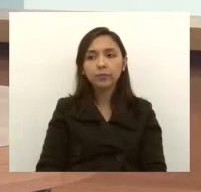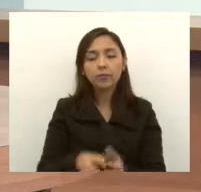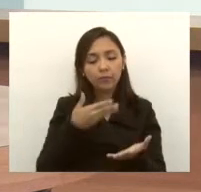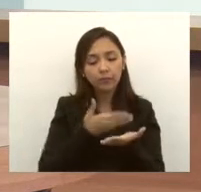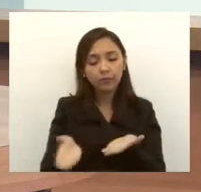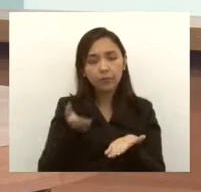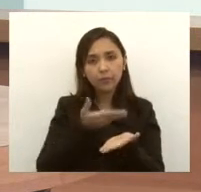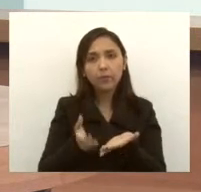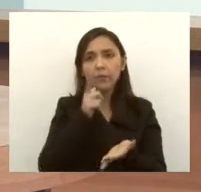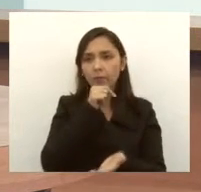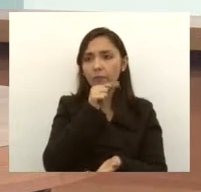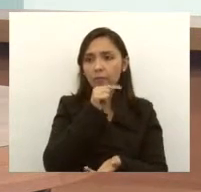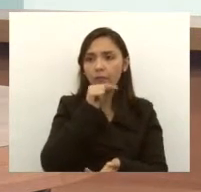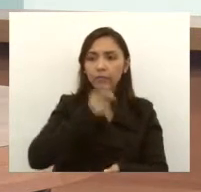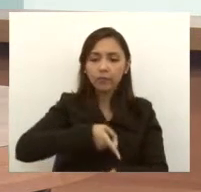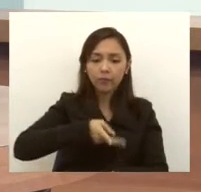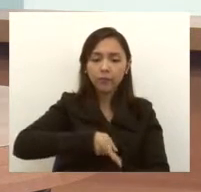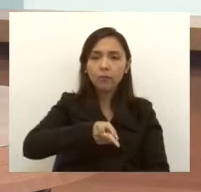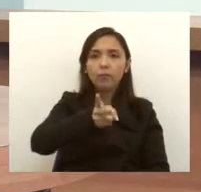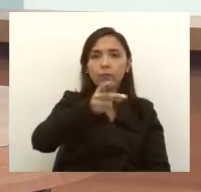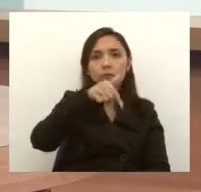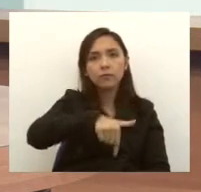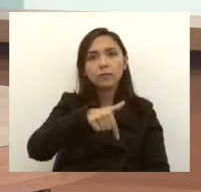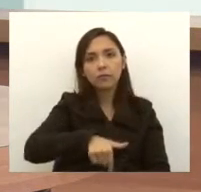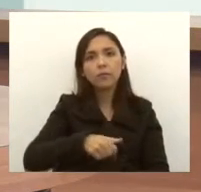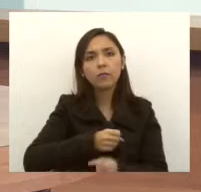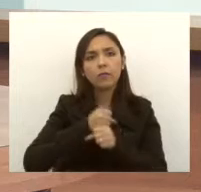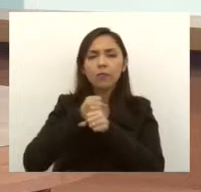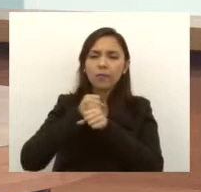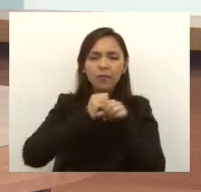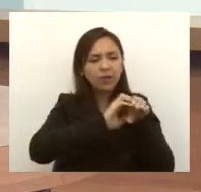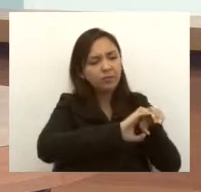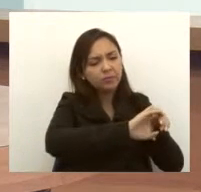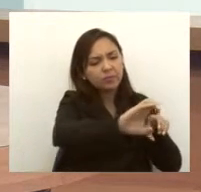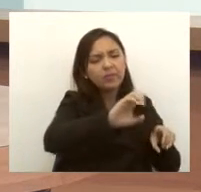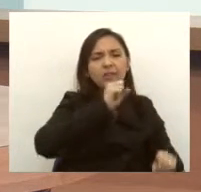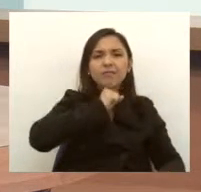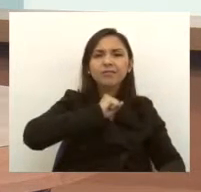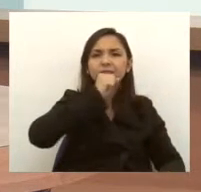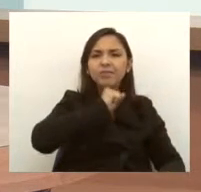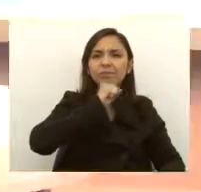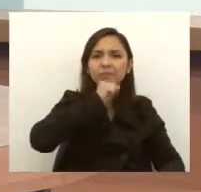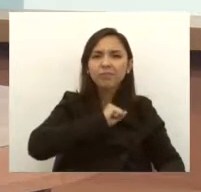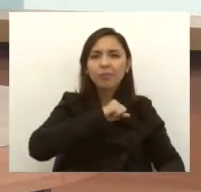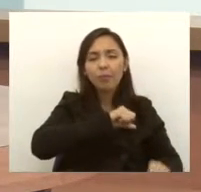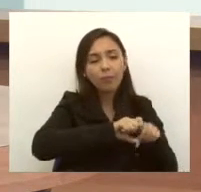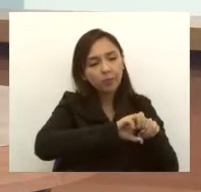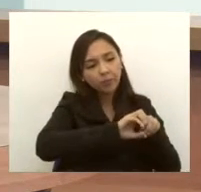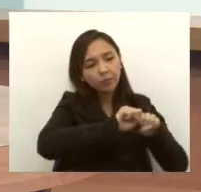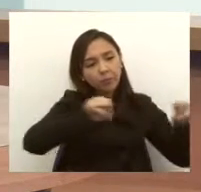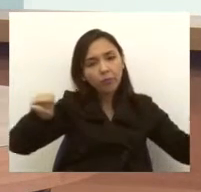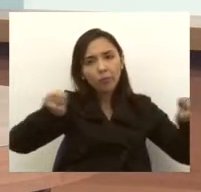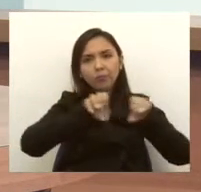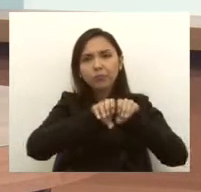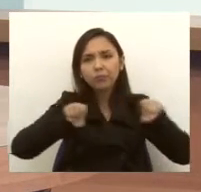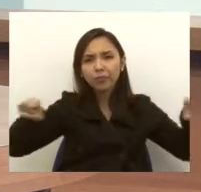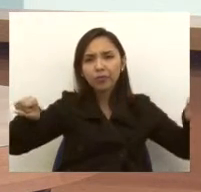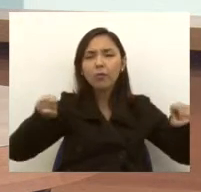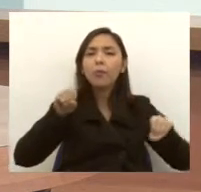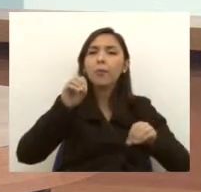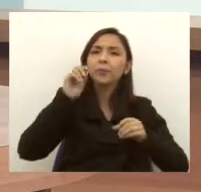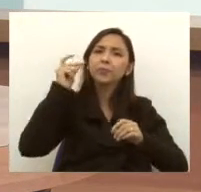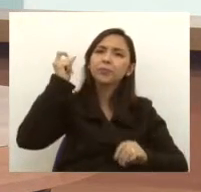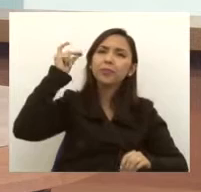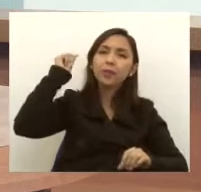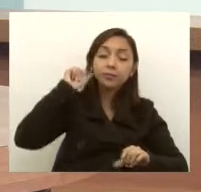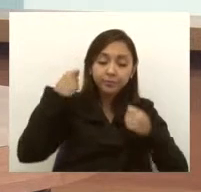água que a nossa cidade continua tendo nesses canos antigos, velhos, aí que está enterrado aí. Canos que já